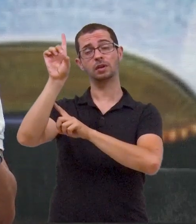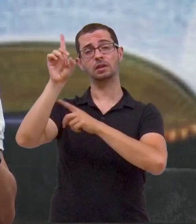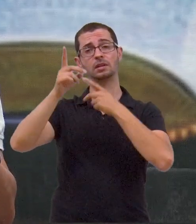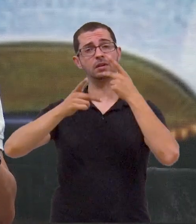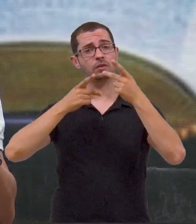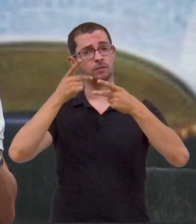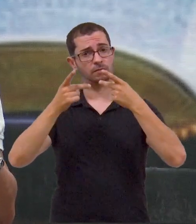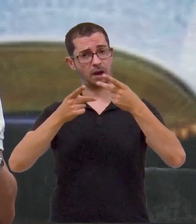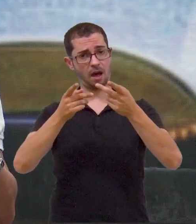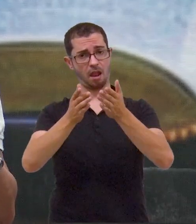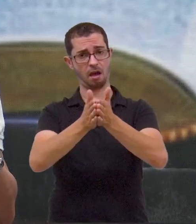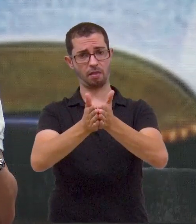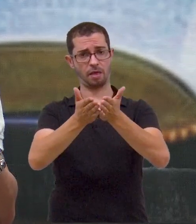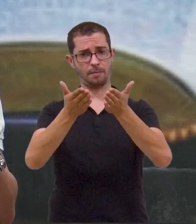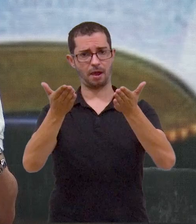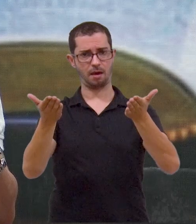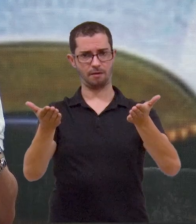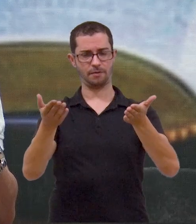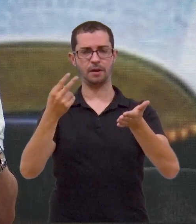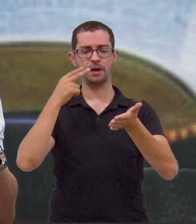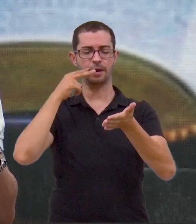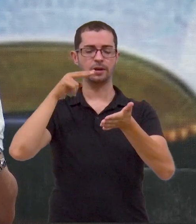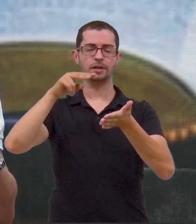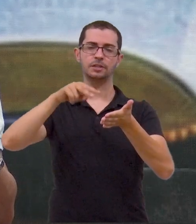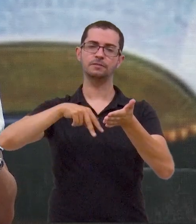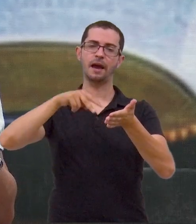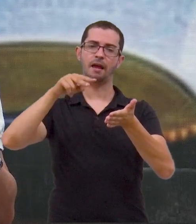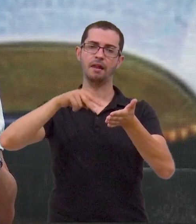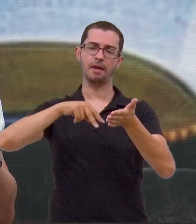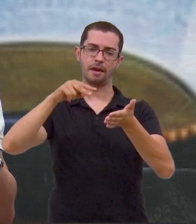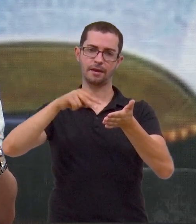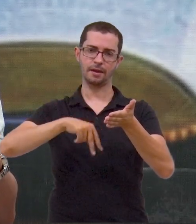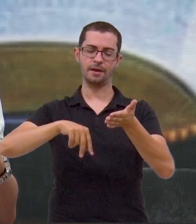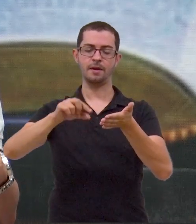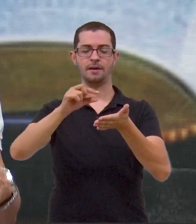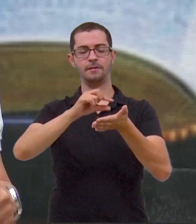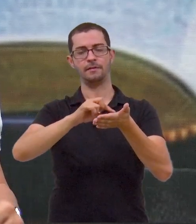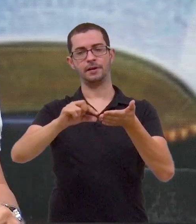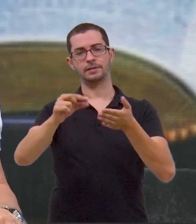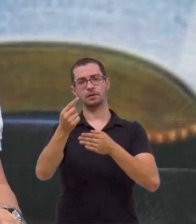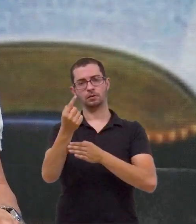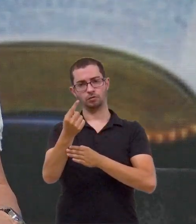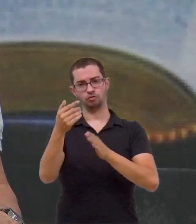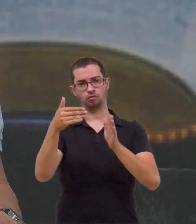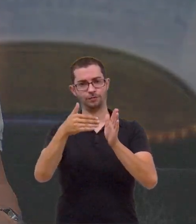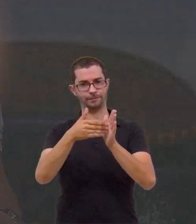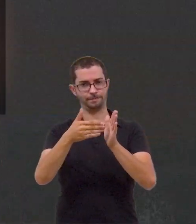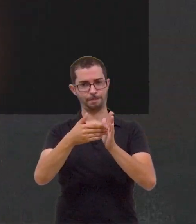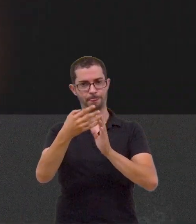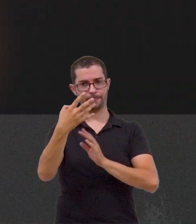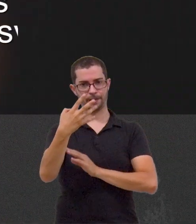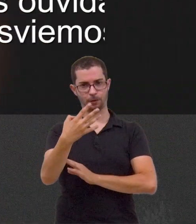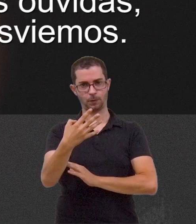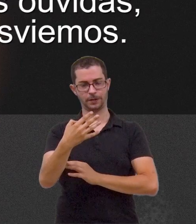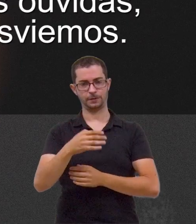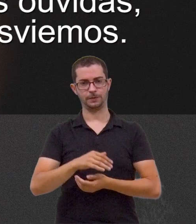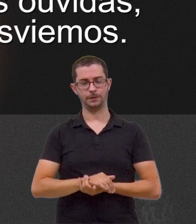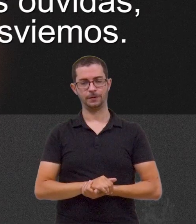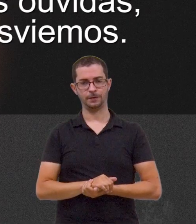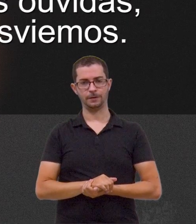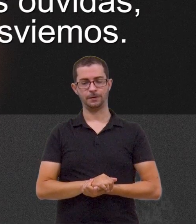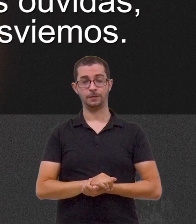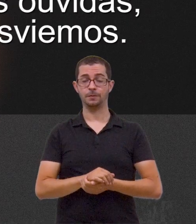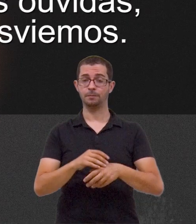sua palavra. Então nós vamos ler aqui, pastor Eric, os versículos de 1 a 4. Por